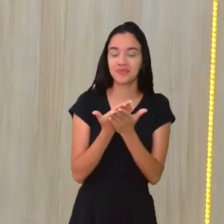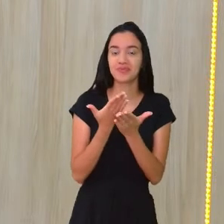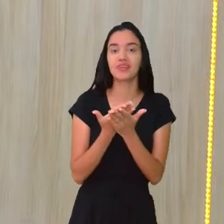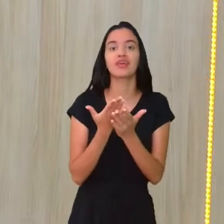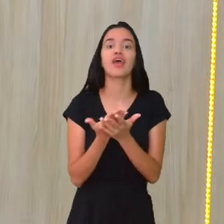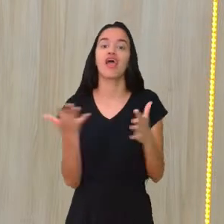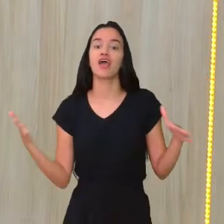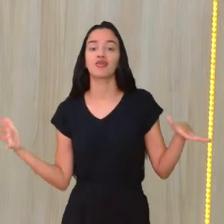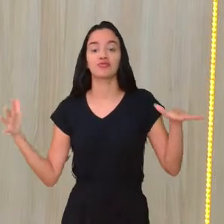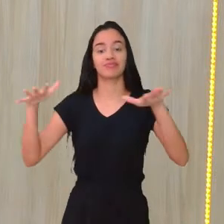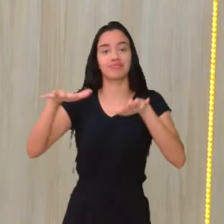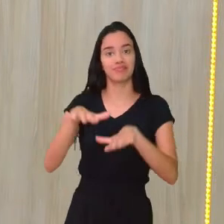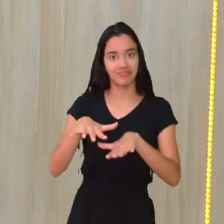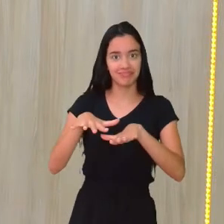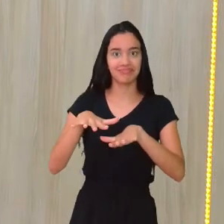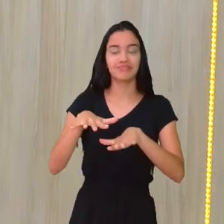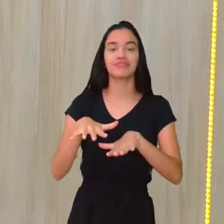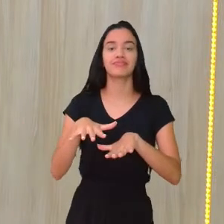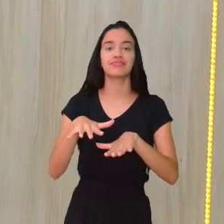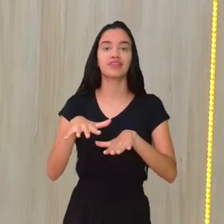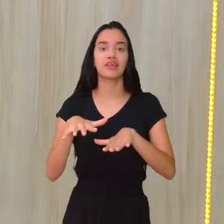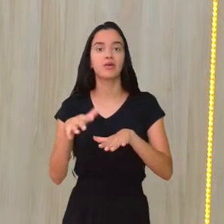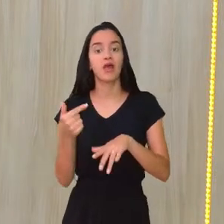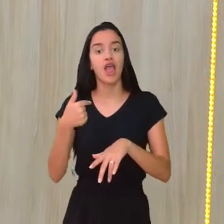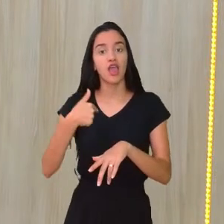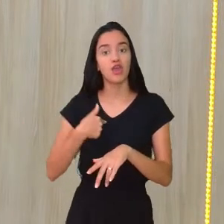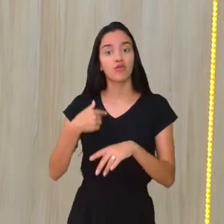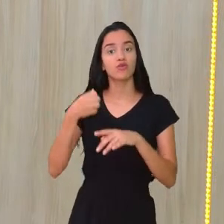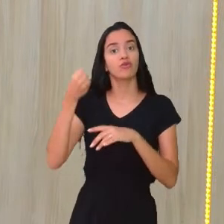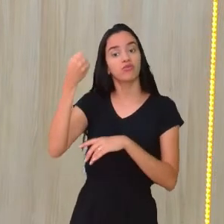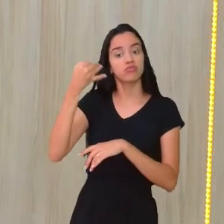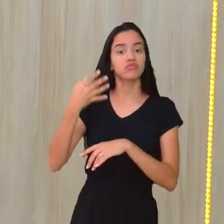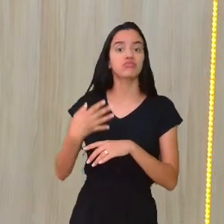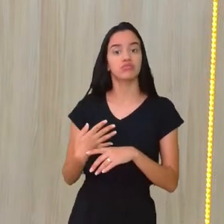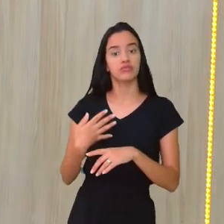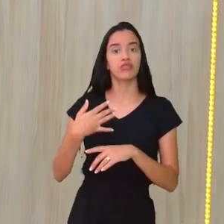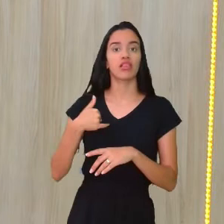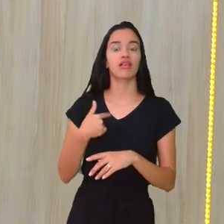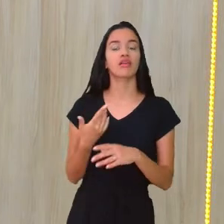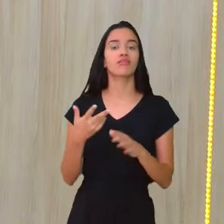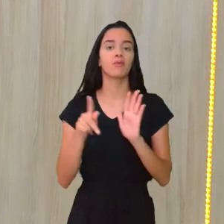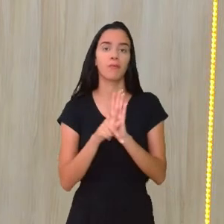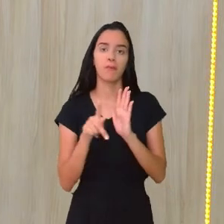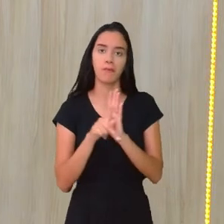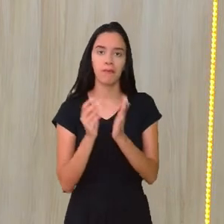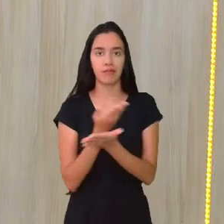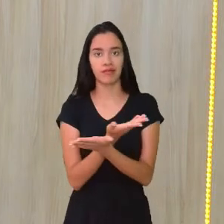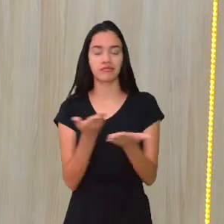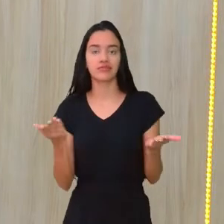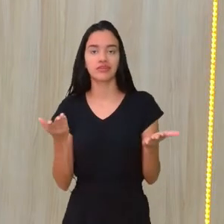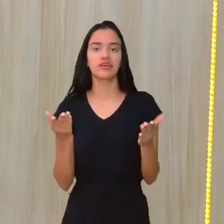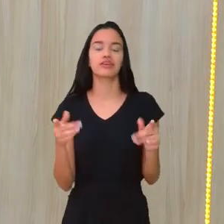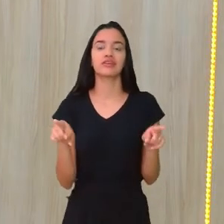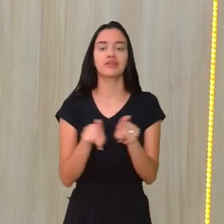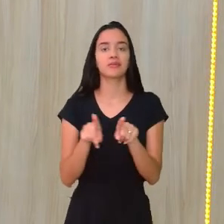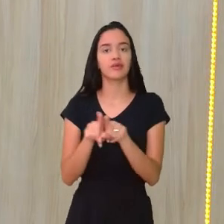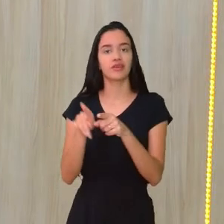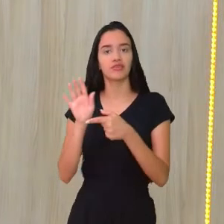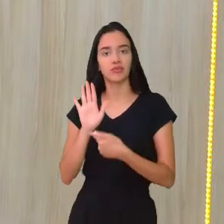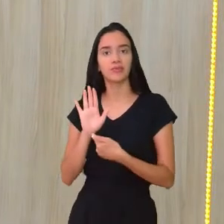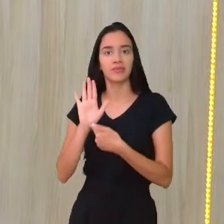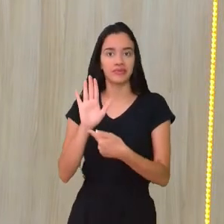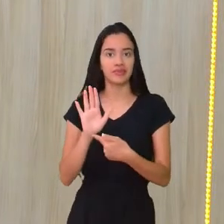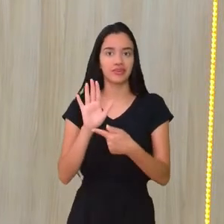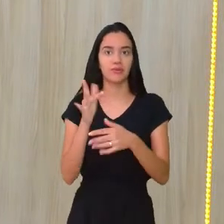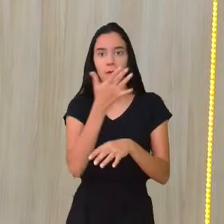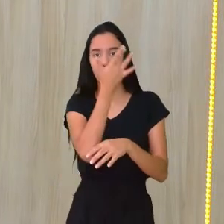totalmente inclusiva. Eu vou me autodescrever para vocês e em seguida também vou apresentar alguém